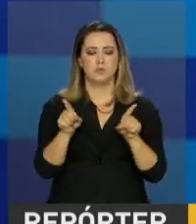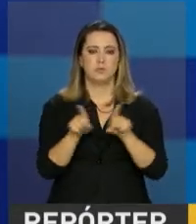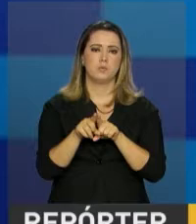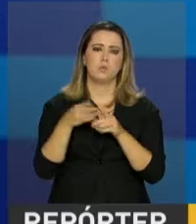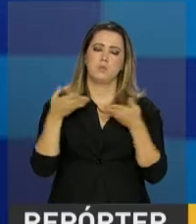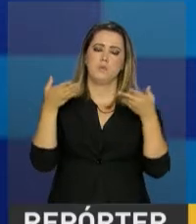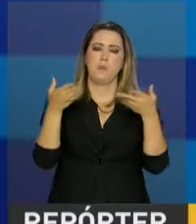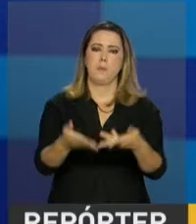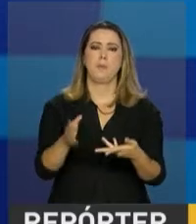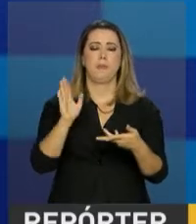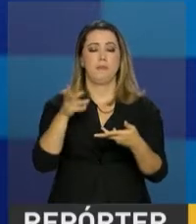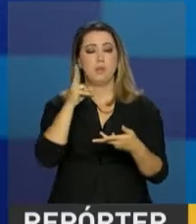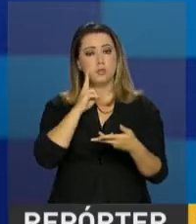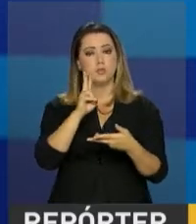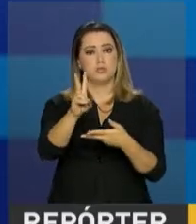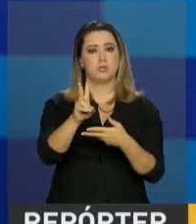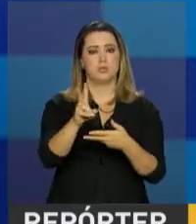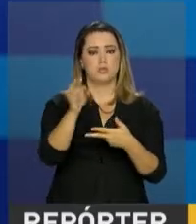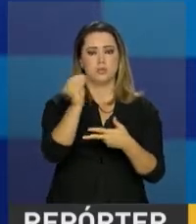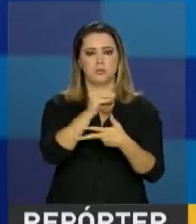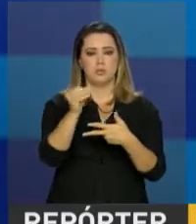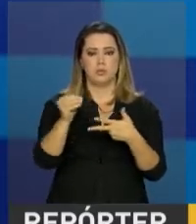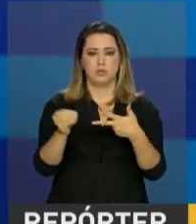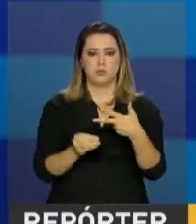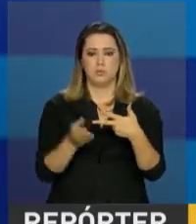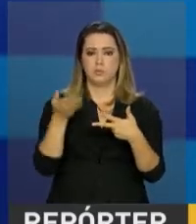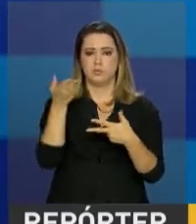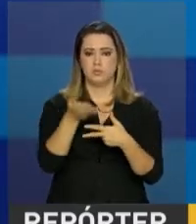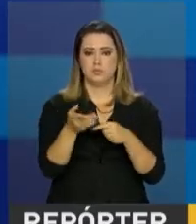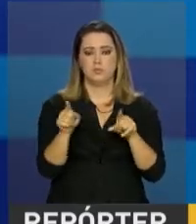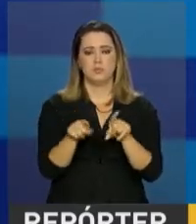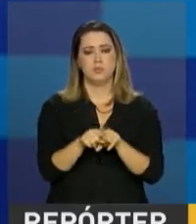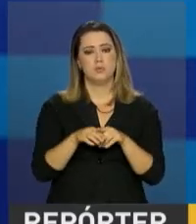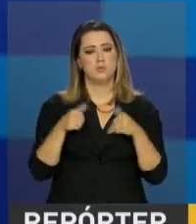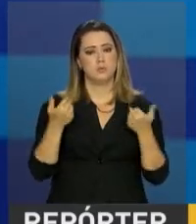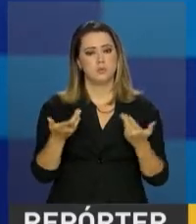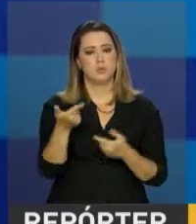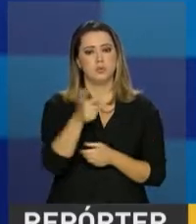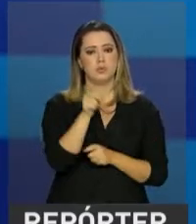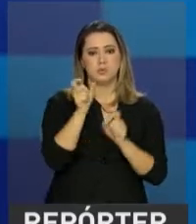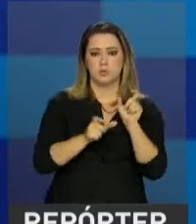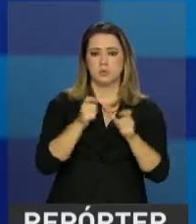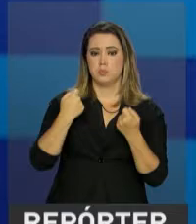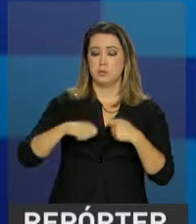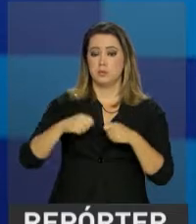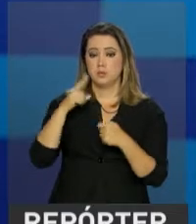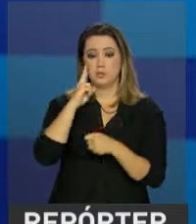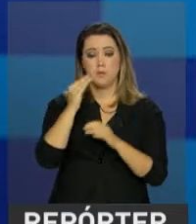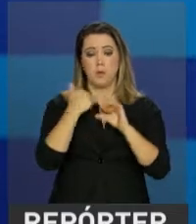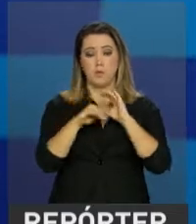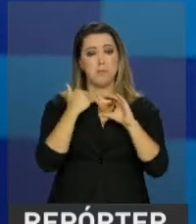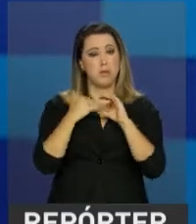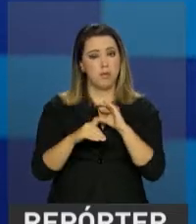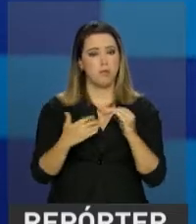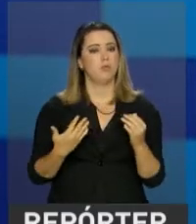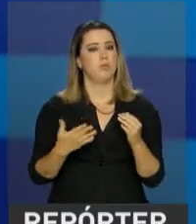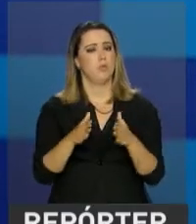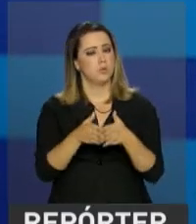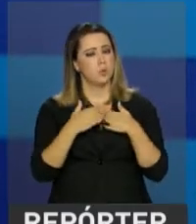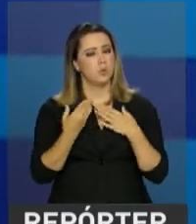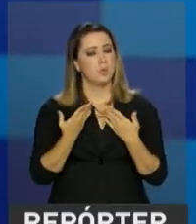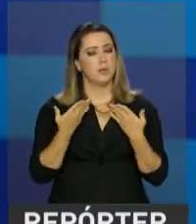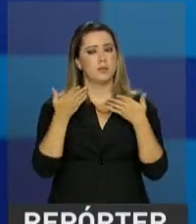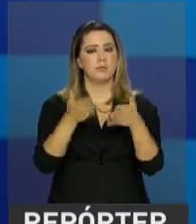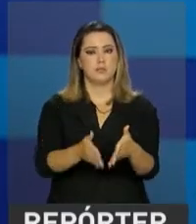participantes já acessaram é essa confirmação da inscrição e os demais vão receber esse email solicitando que